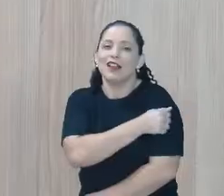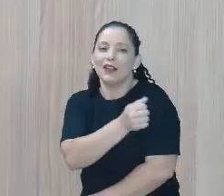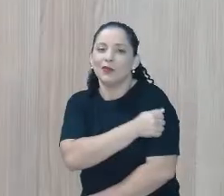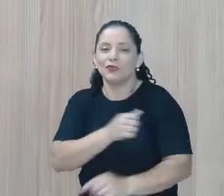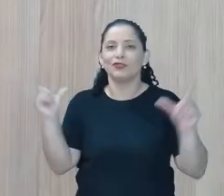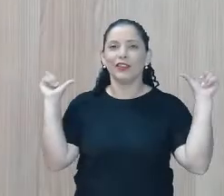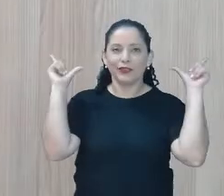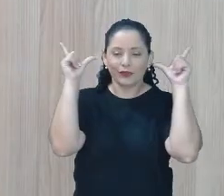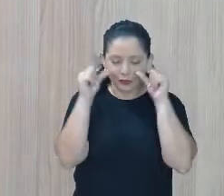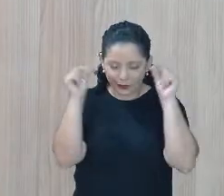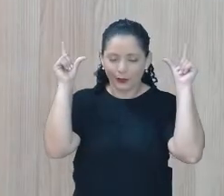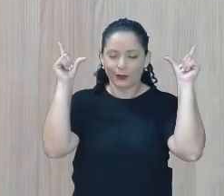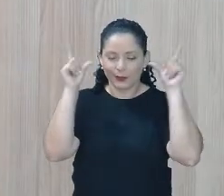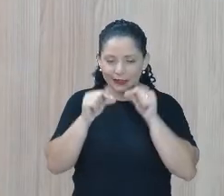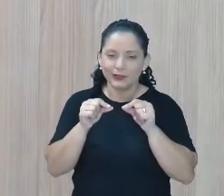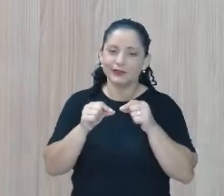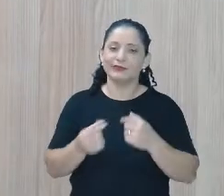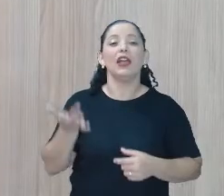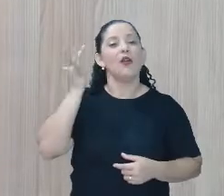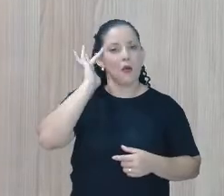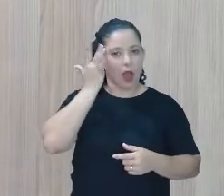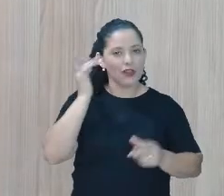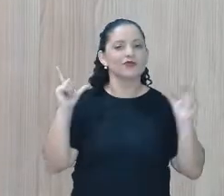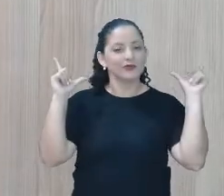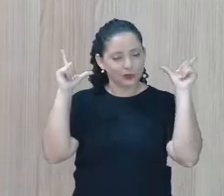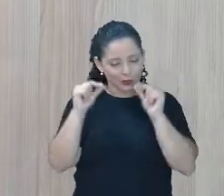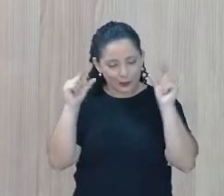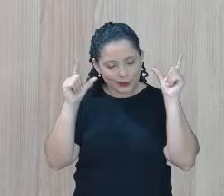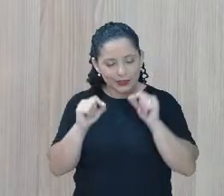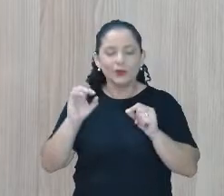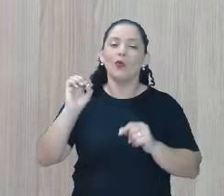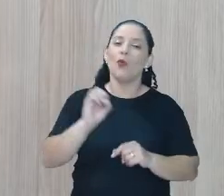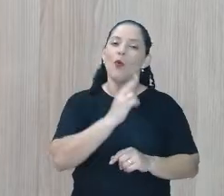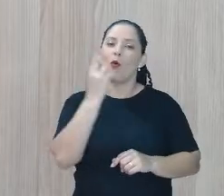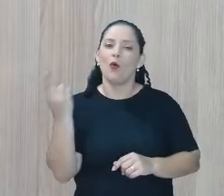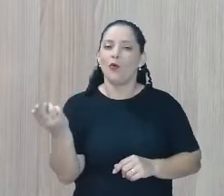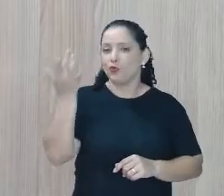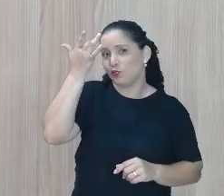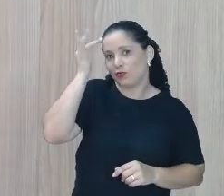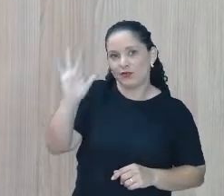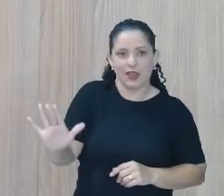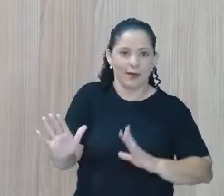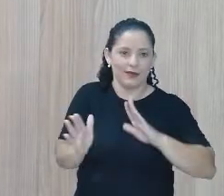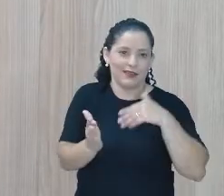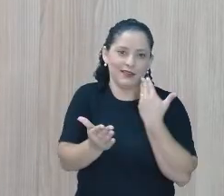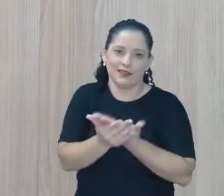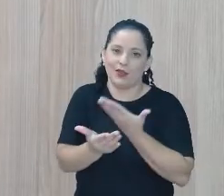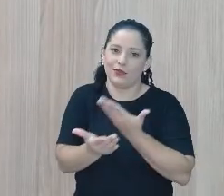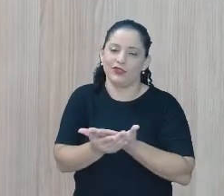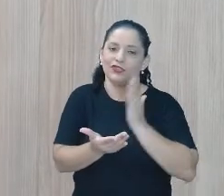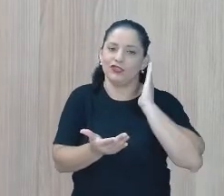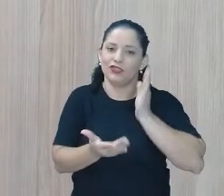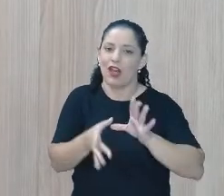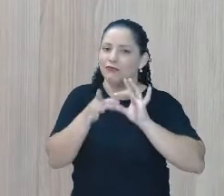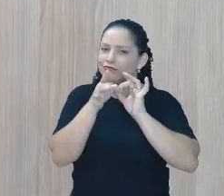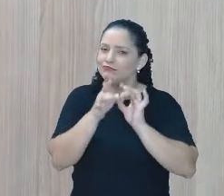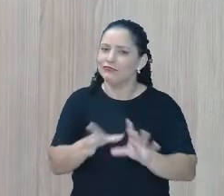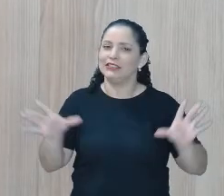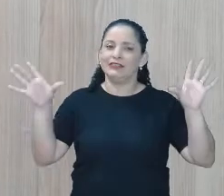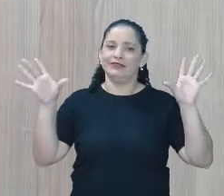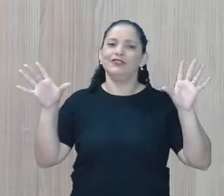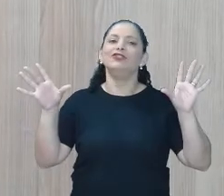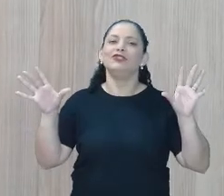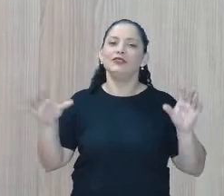conte. As crianças, eu acho que ainda estão dormindo, professor, ou ainda não sabem que as nossas aulas já estão disponíveis